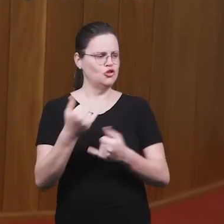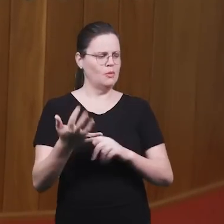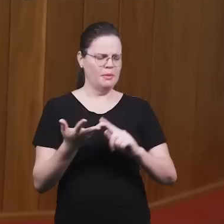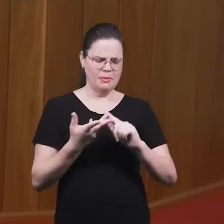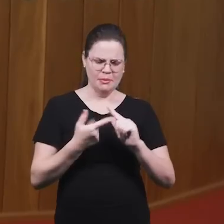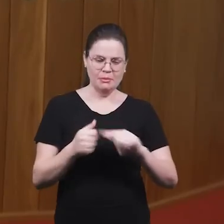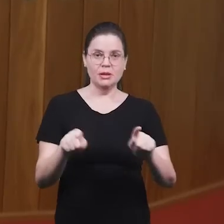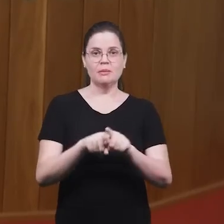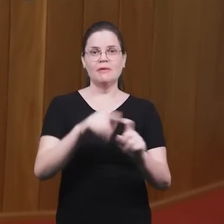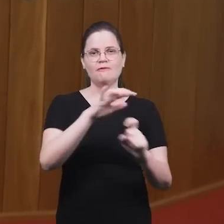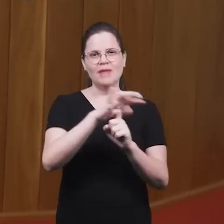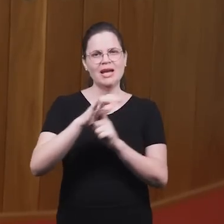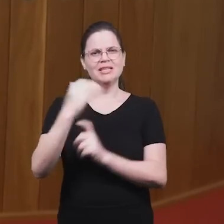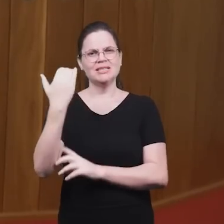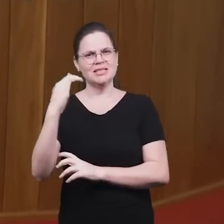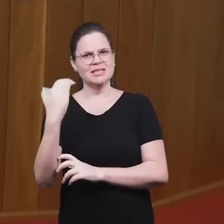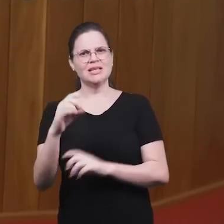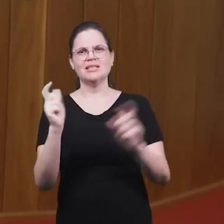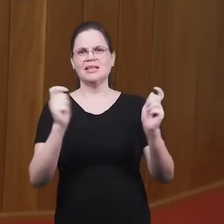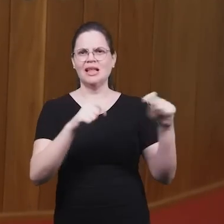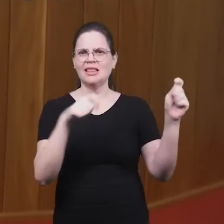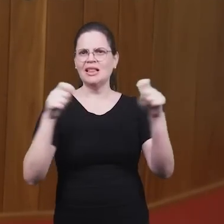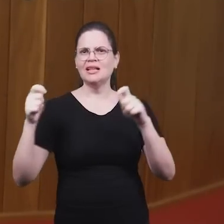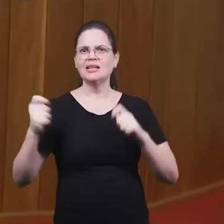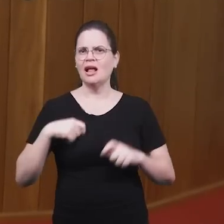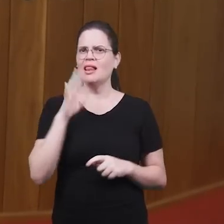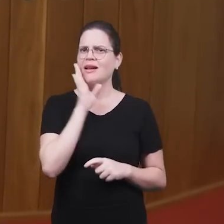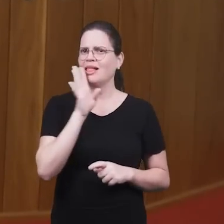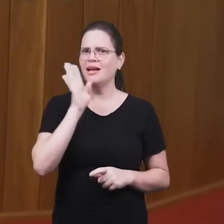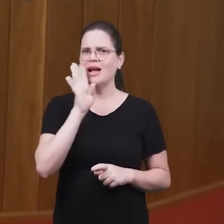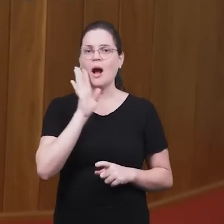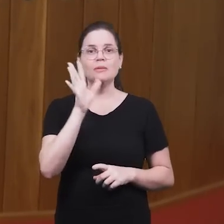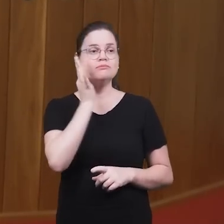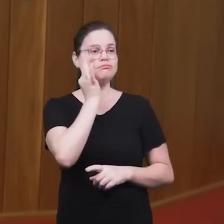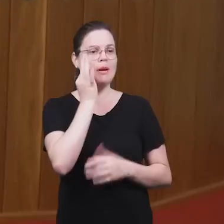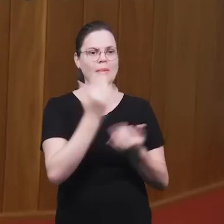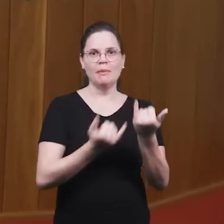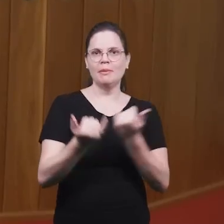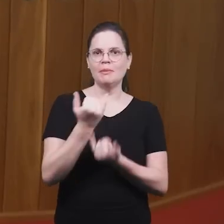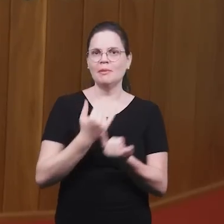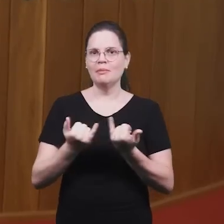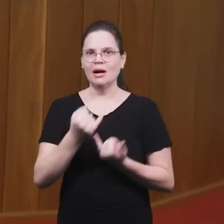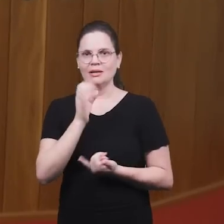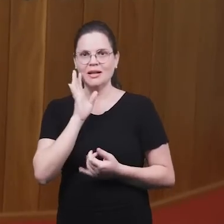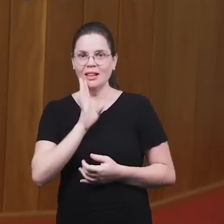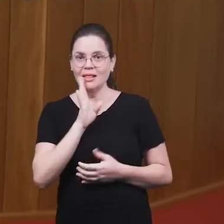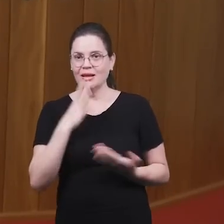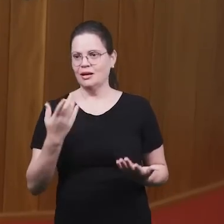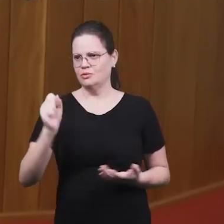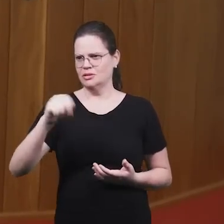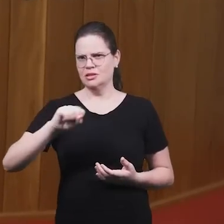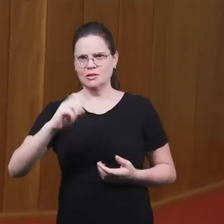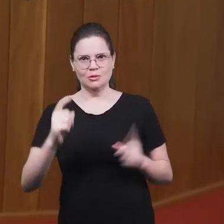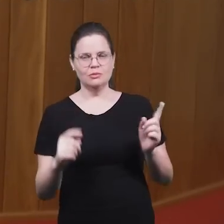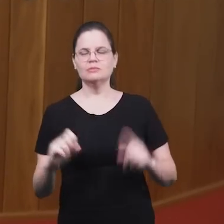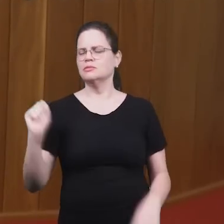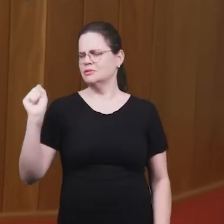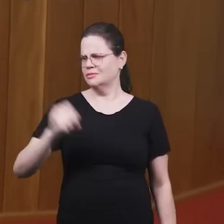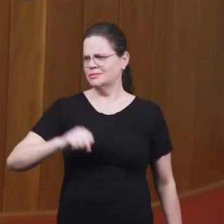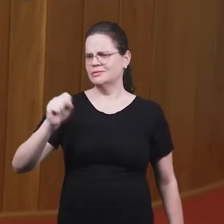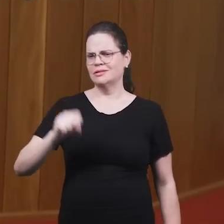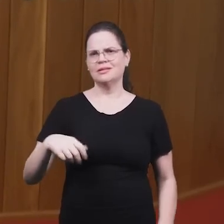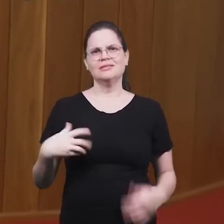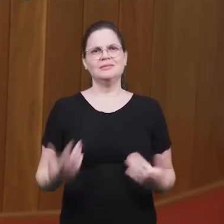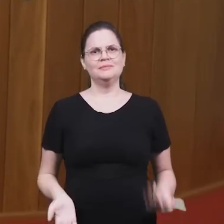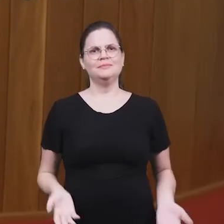Na feira de ciências tem um mundo para a gente descobrir. Não é mais legal? Sim ou não?